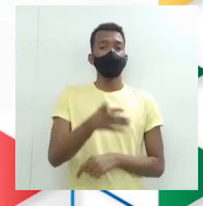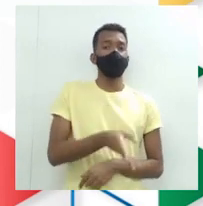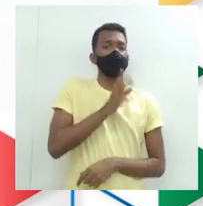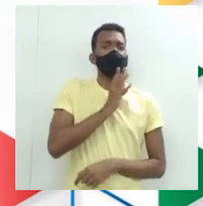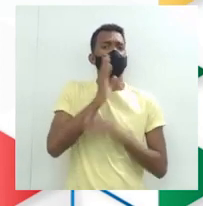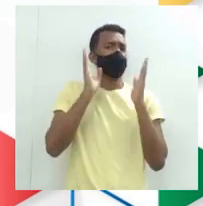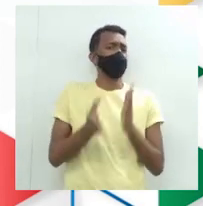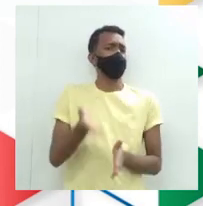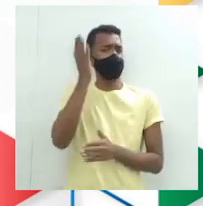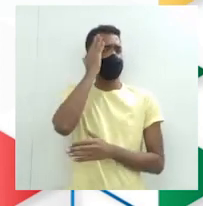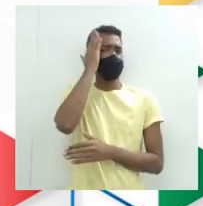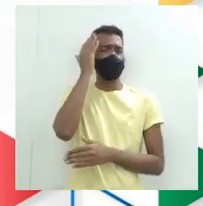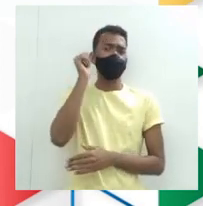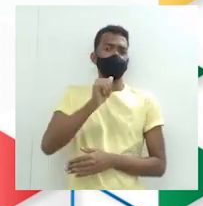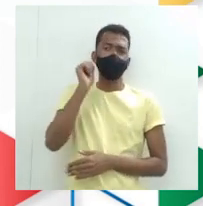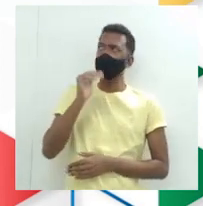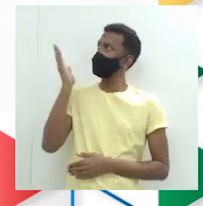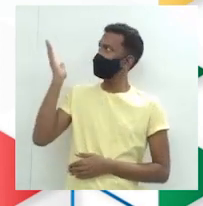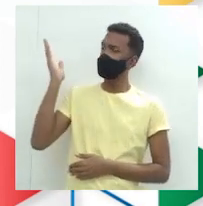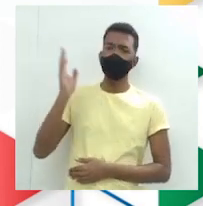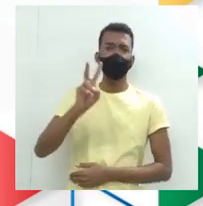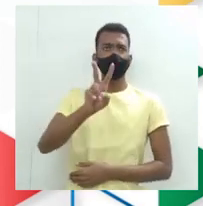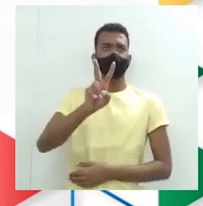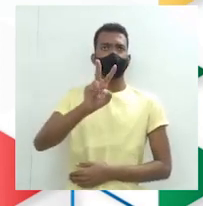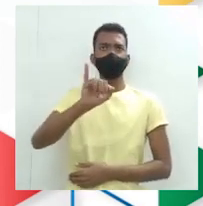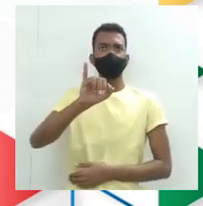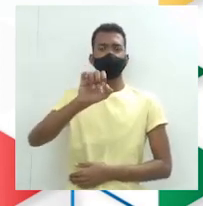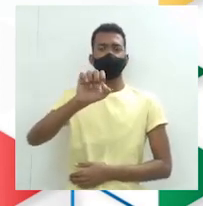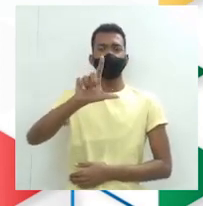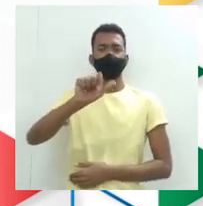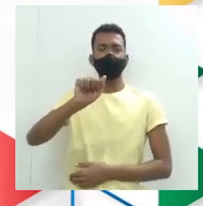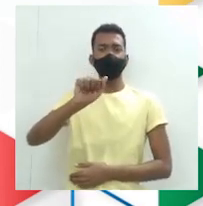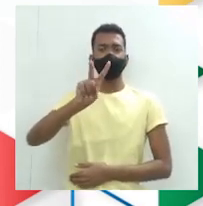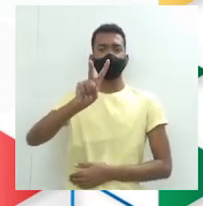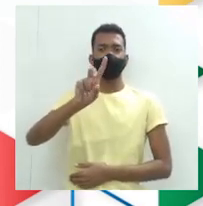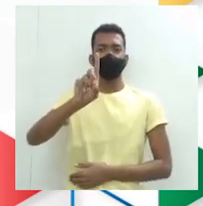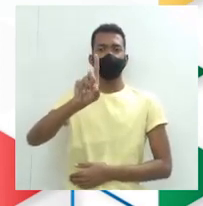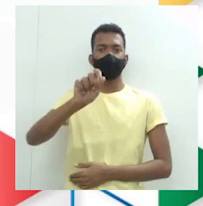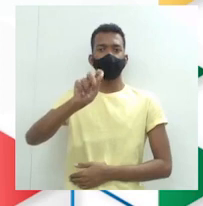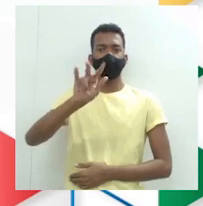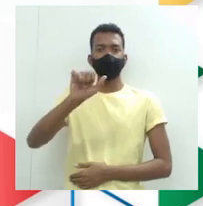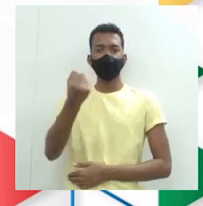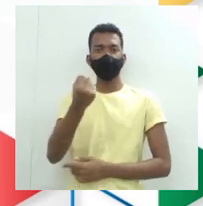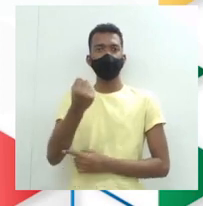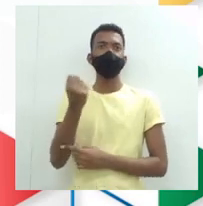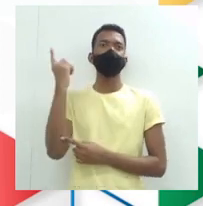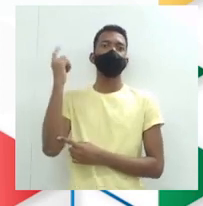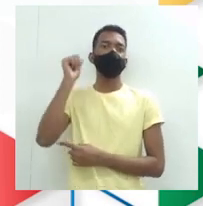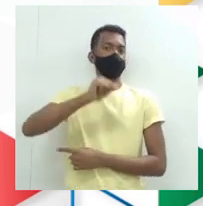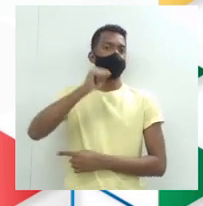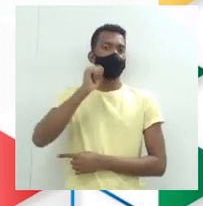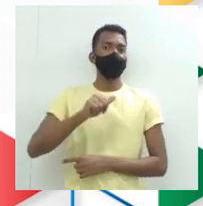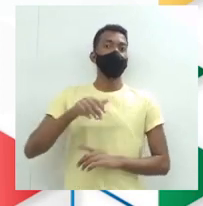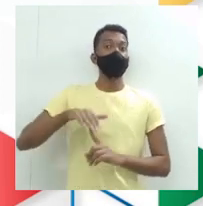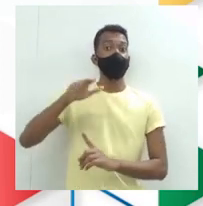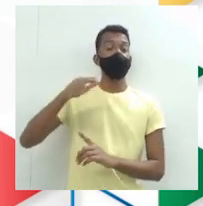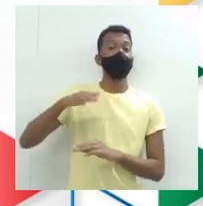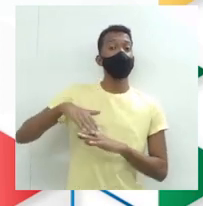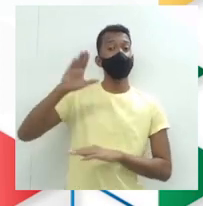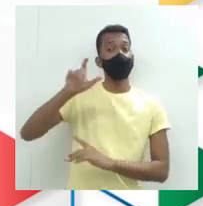já ouviu falar de Viola Davis? Dá uma olhada, essa mulher é uma das